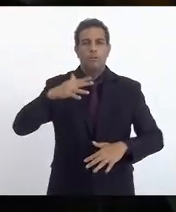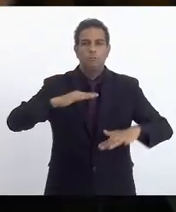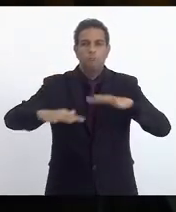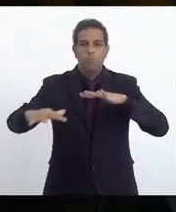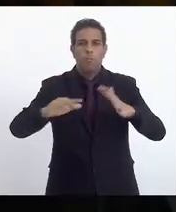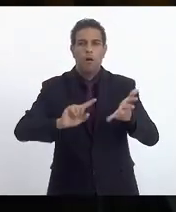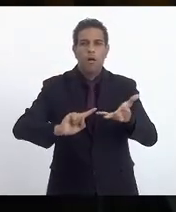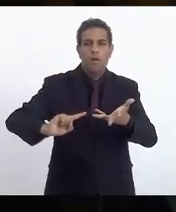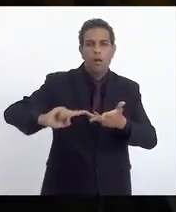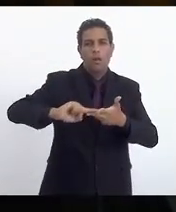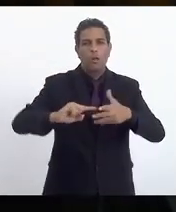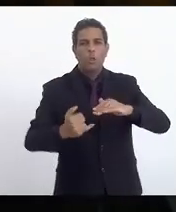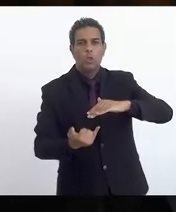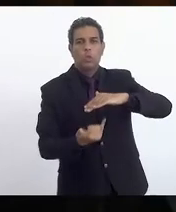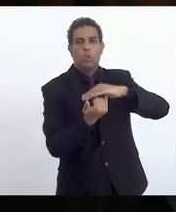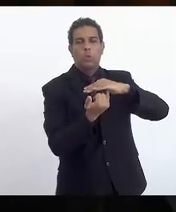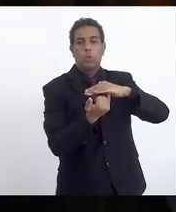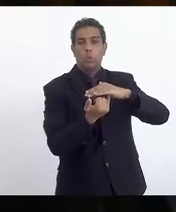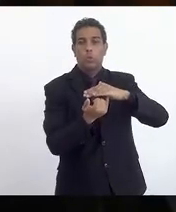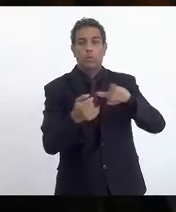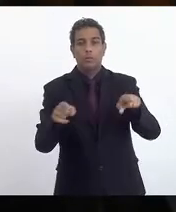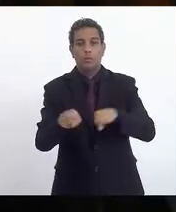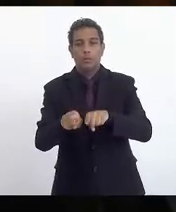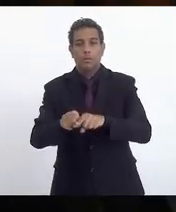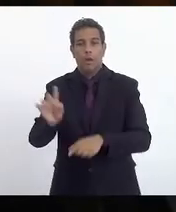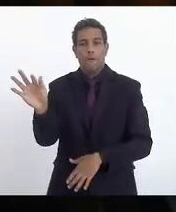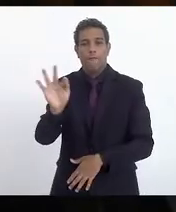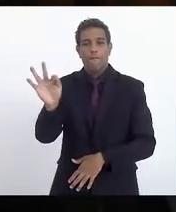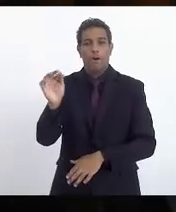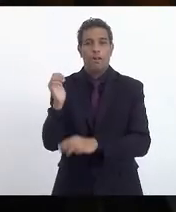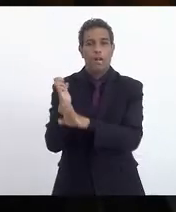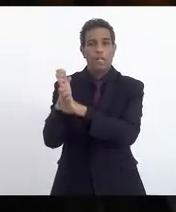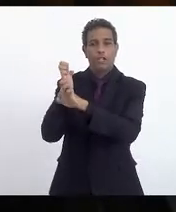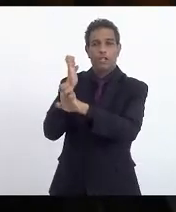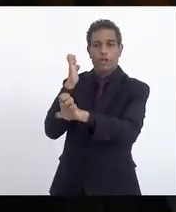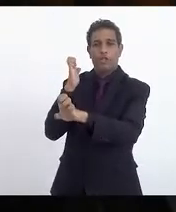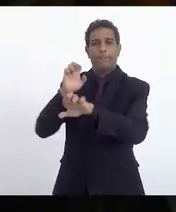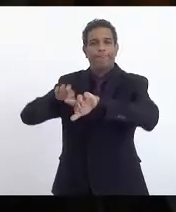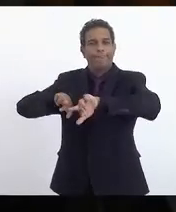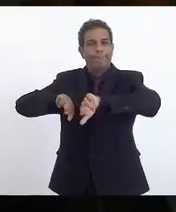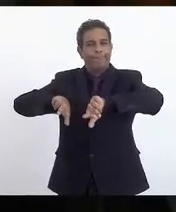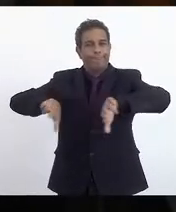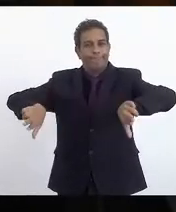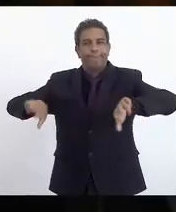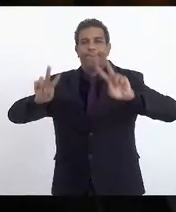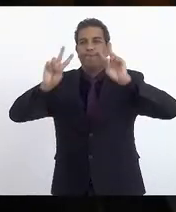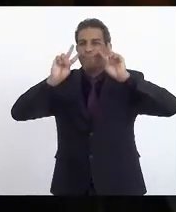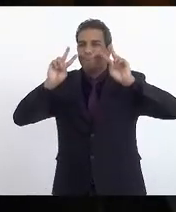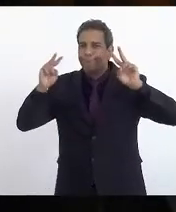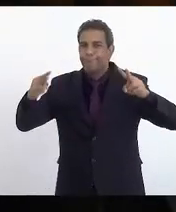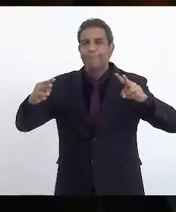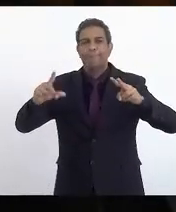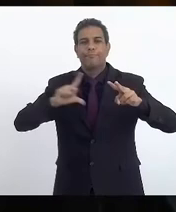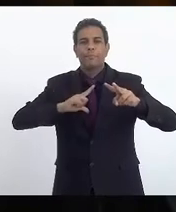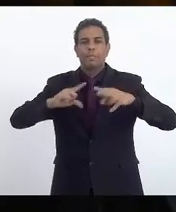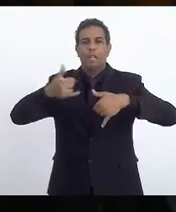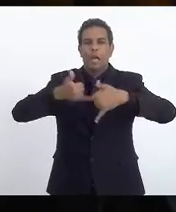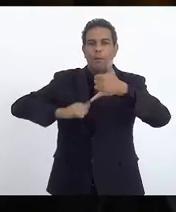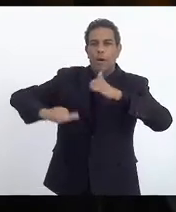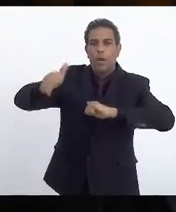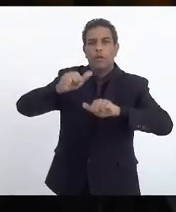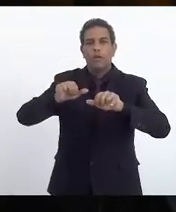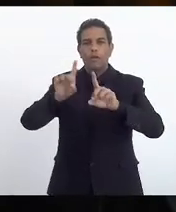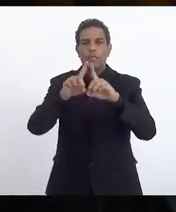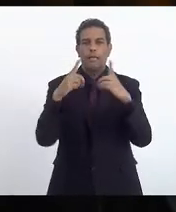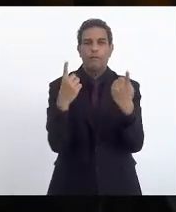outras instituições da existe das faculdades de engenharia Deputado Luiz Paulo várias com Laboratórios com